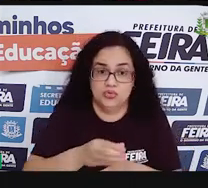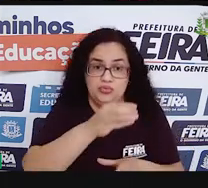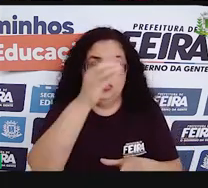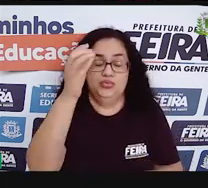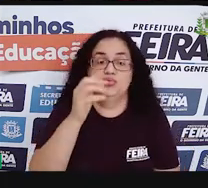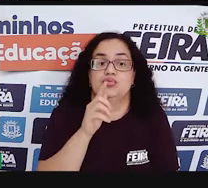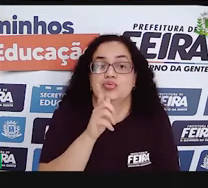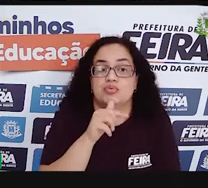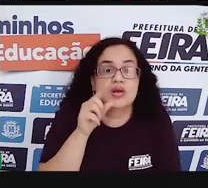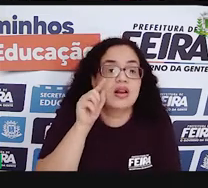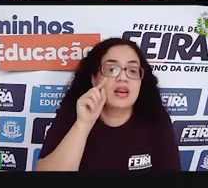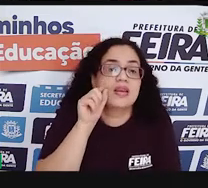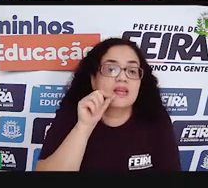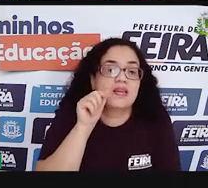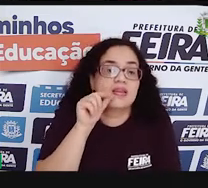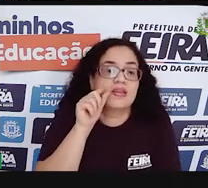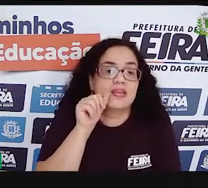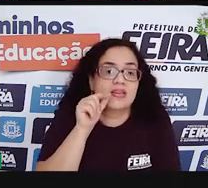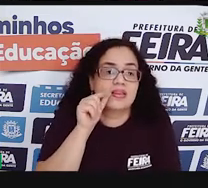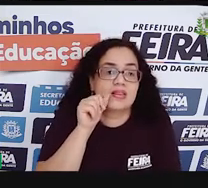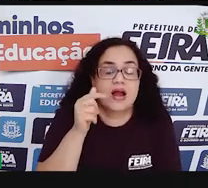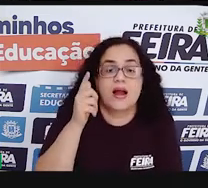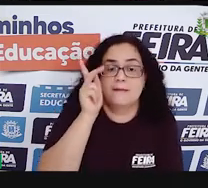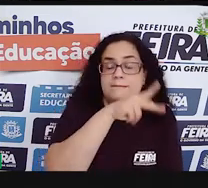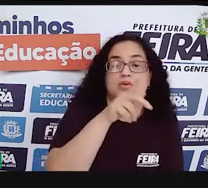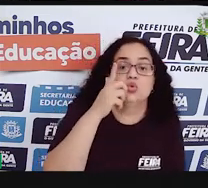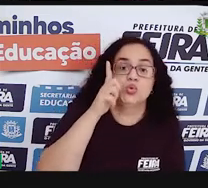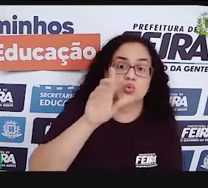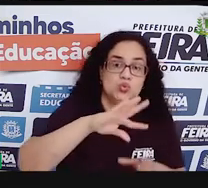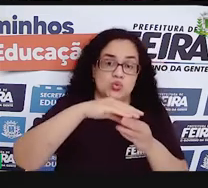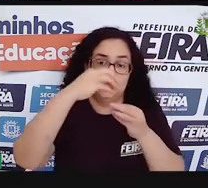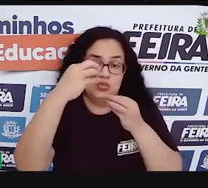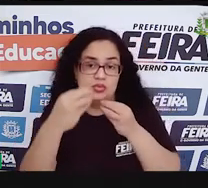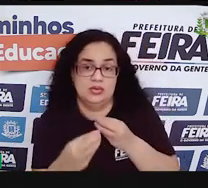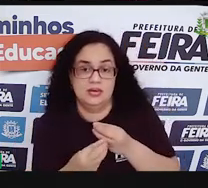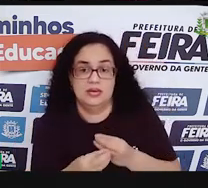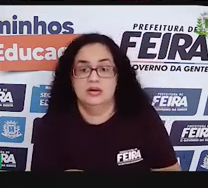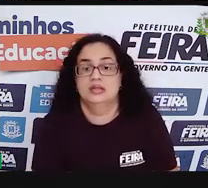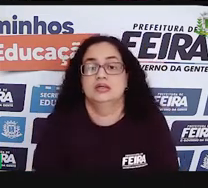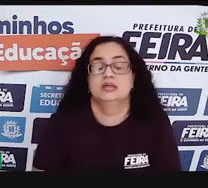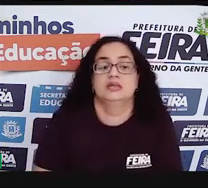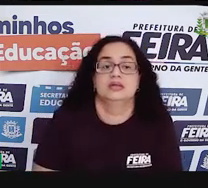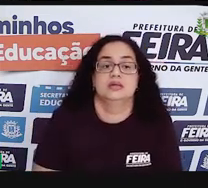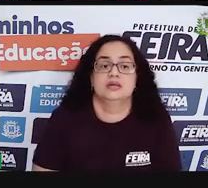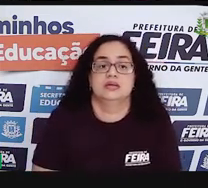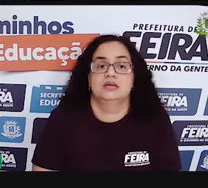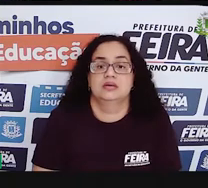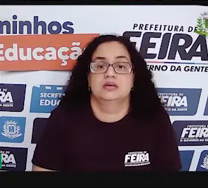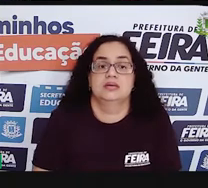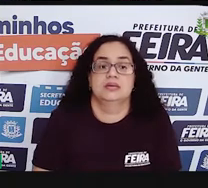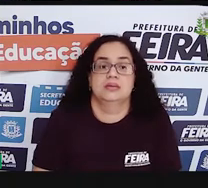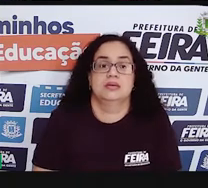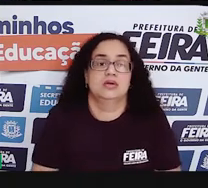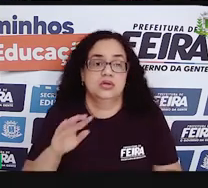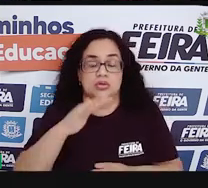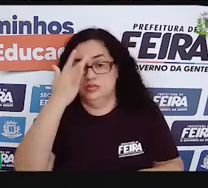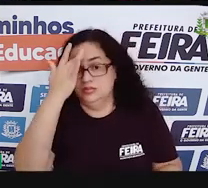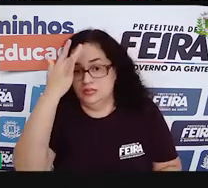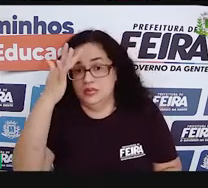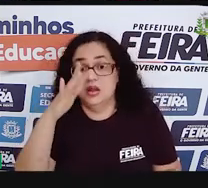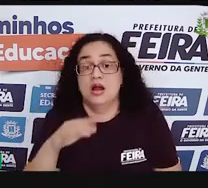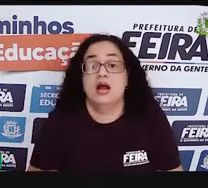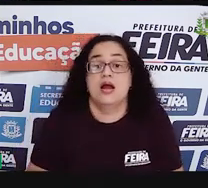mangueira, não é? O lápis a gente nem conseguiu, a prova nem conseguiu dobrar. Vocês também não devem ter conseguido dobrar aí na casa de